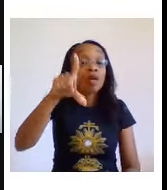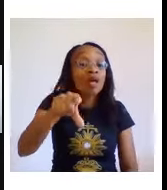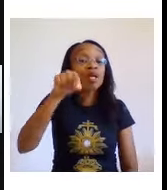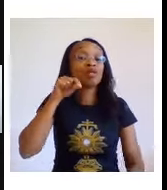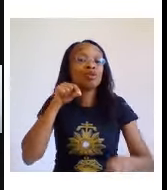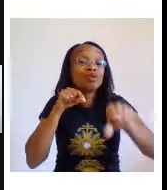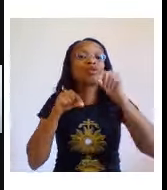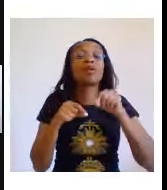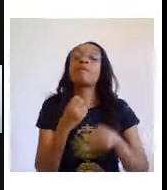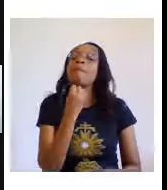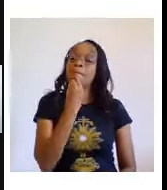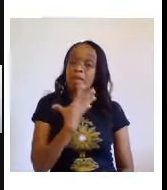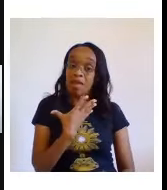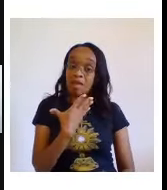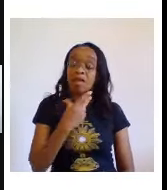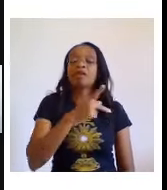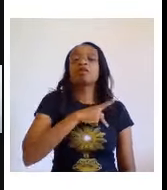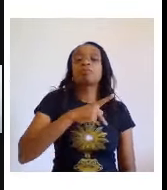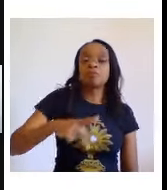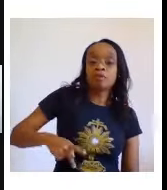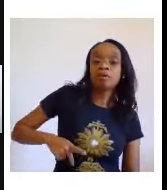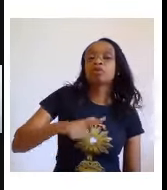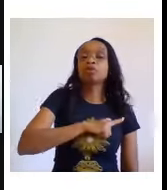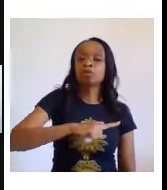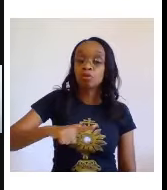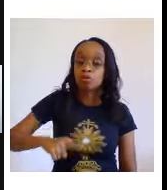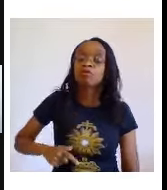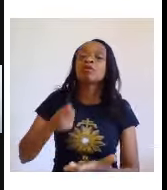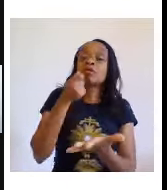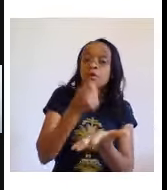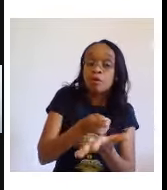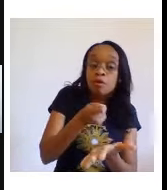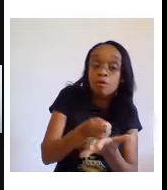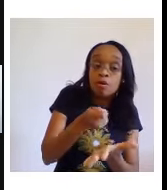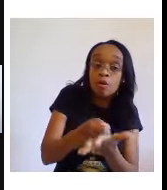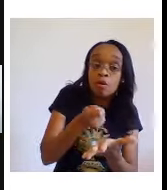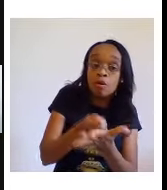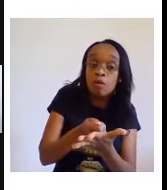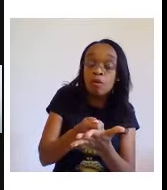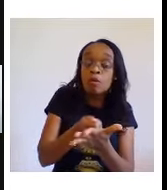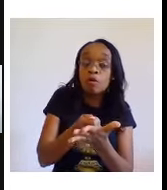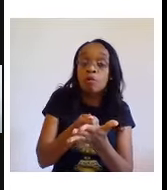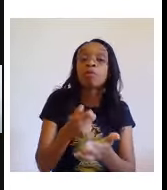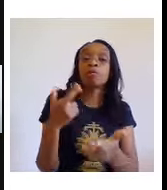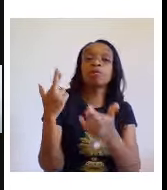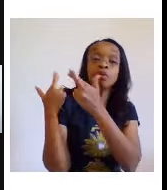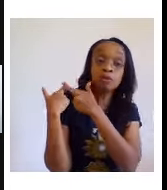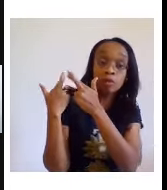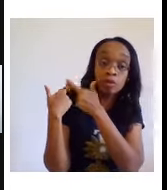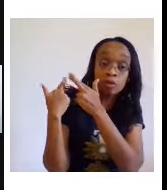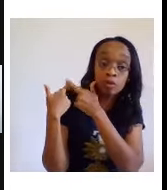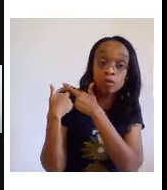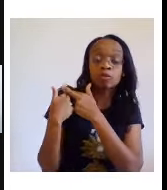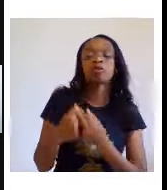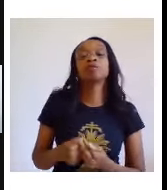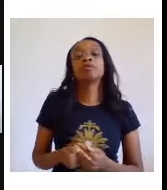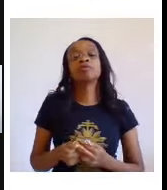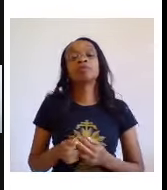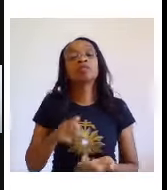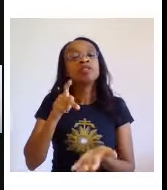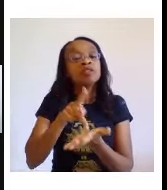escolher bem os nossos representantes e cobrar cada vez mais posicionamentos concretos para, de